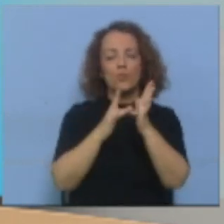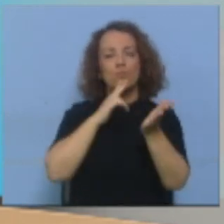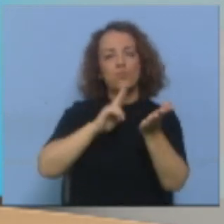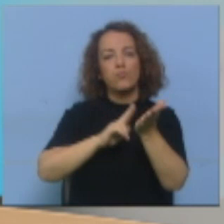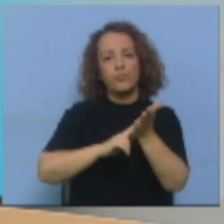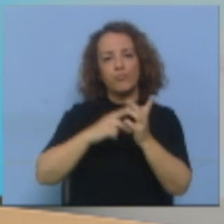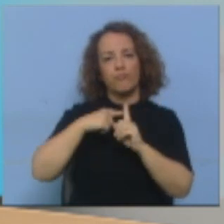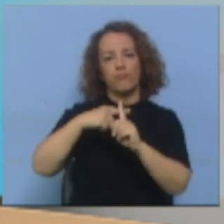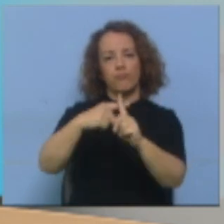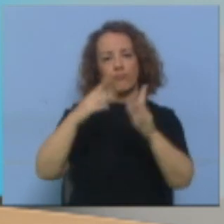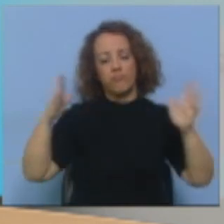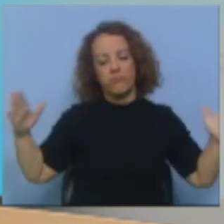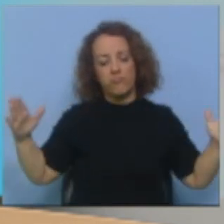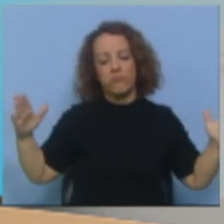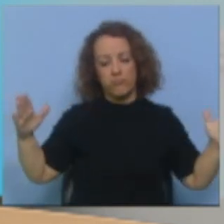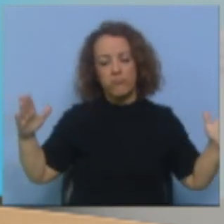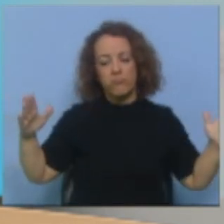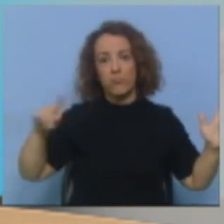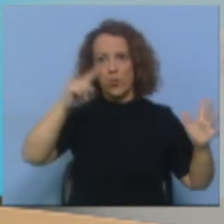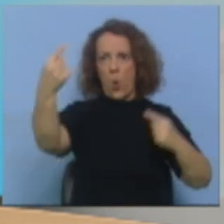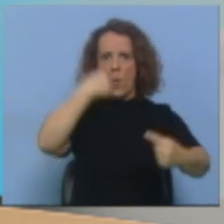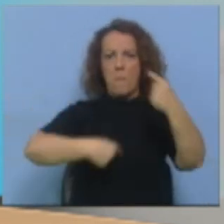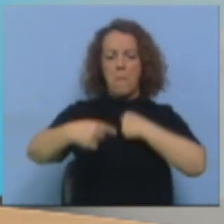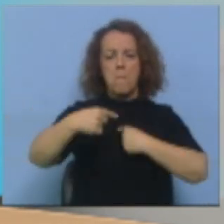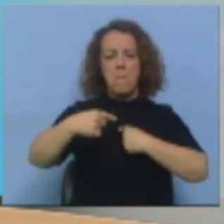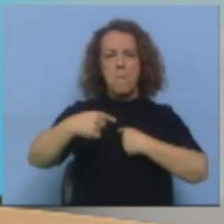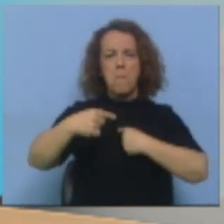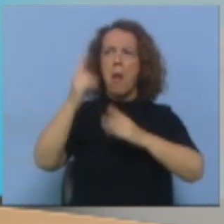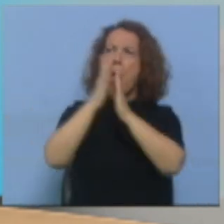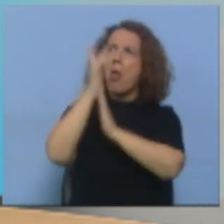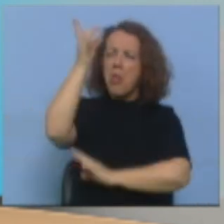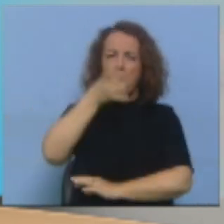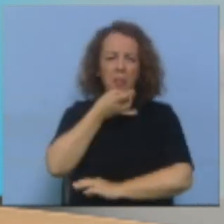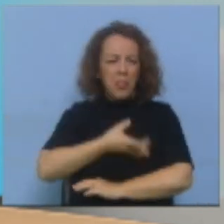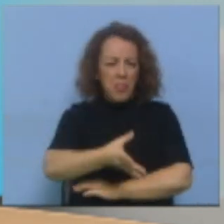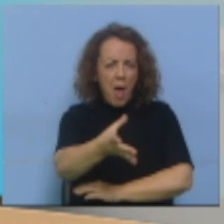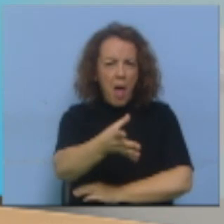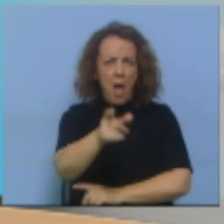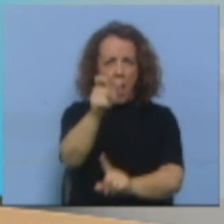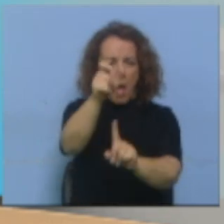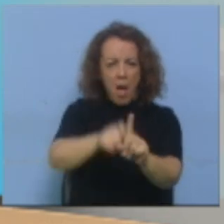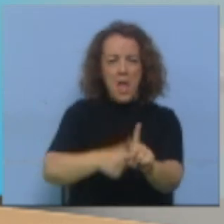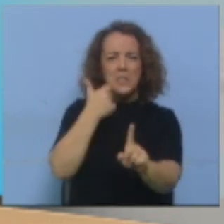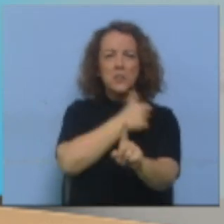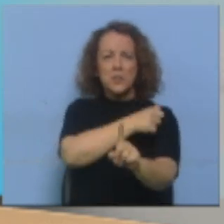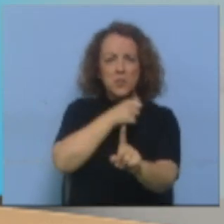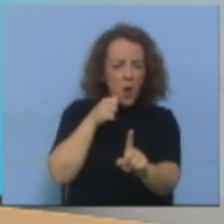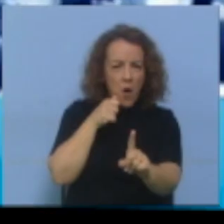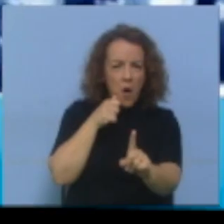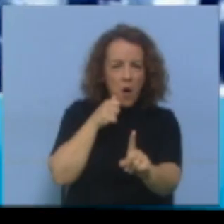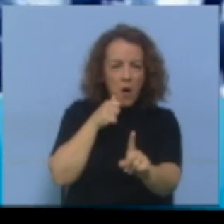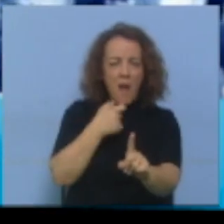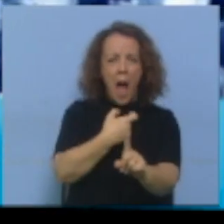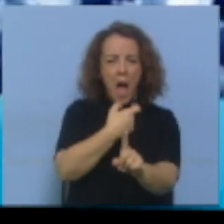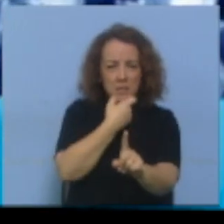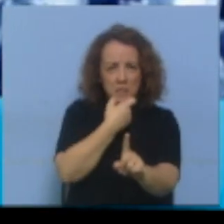foi essa acusação: salva os outros porque não se salva a si mesmo. Ou seja, porque é que Deus permite que tudo isto aconteça assim? Essa é a grande questão de